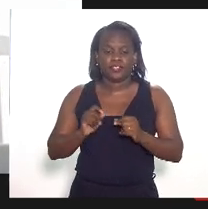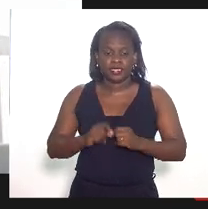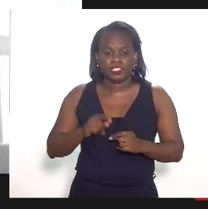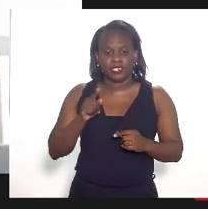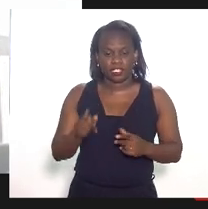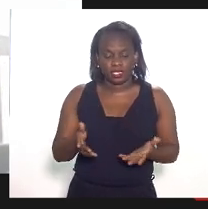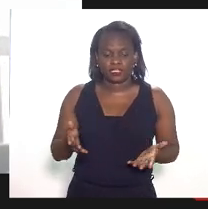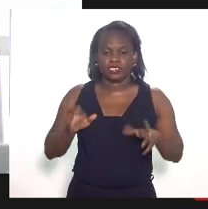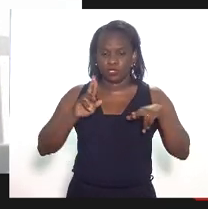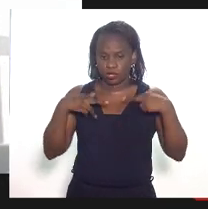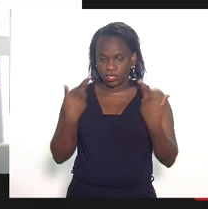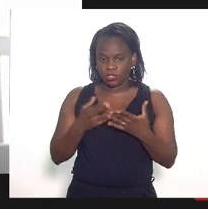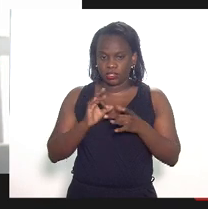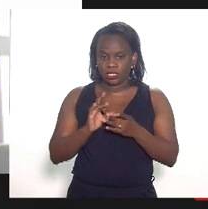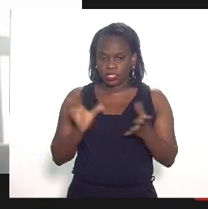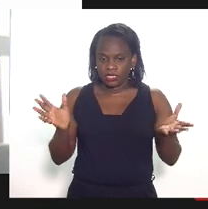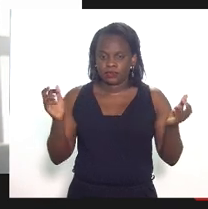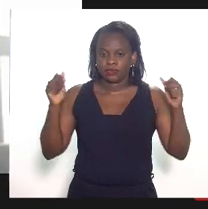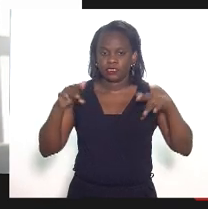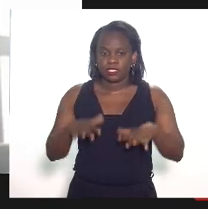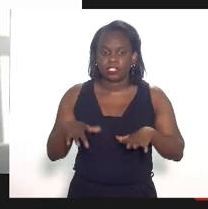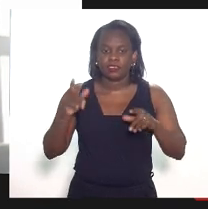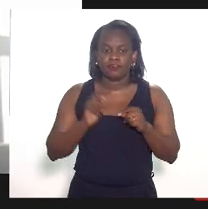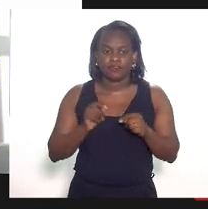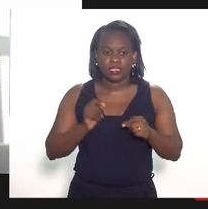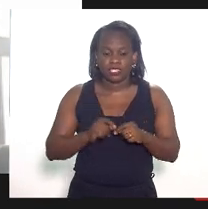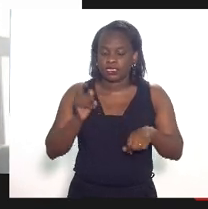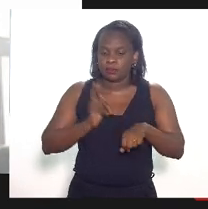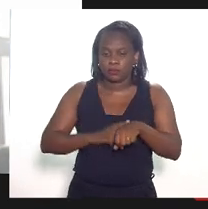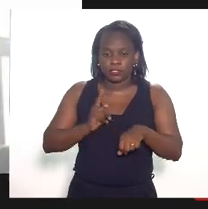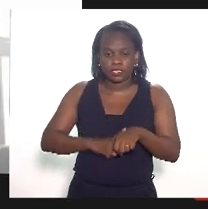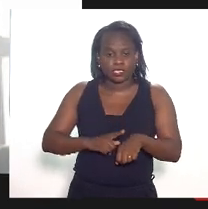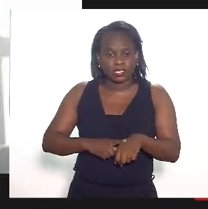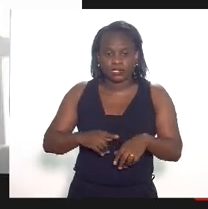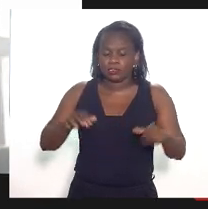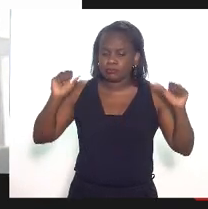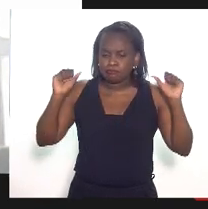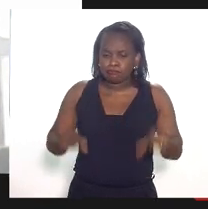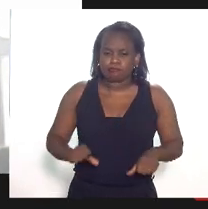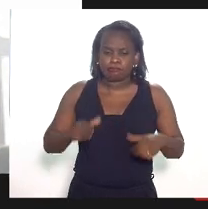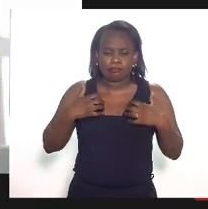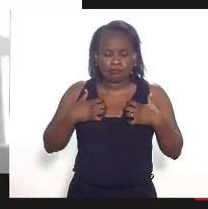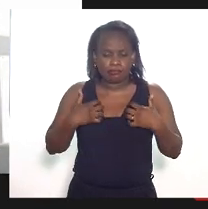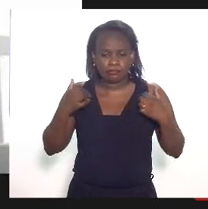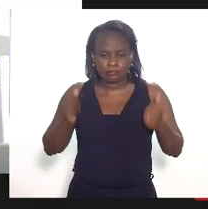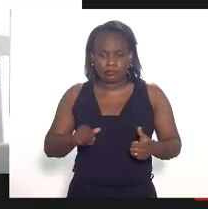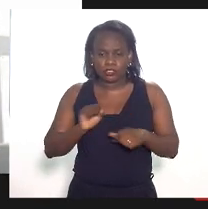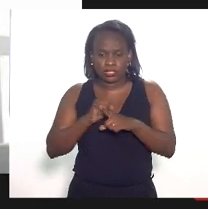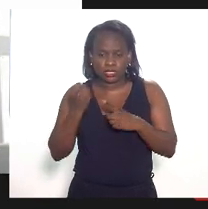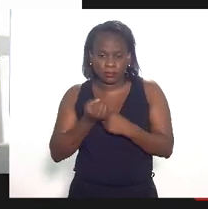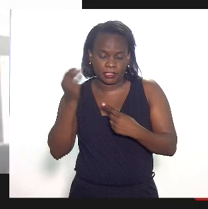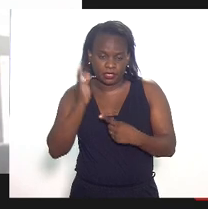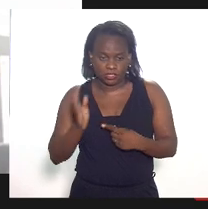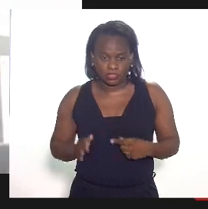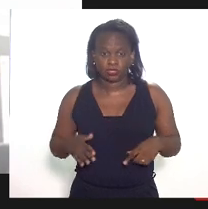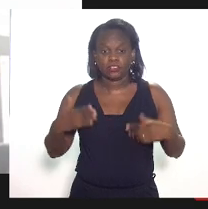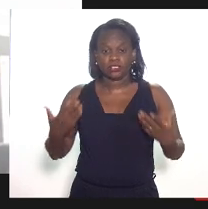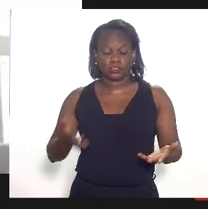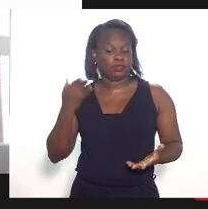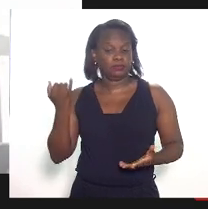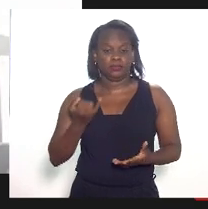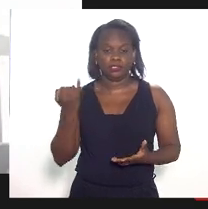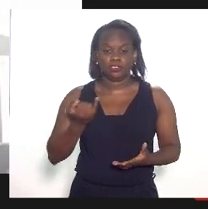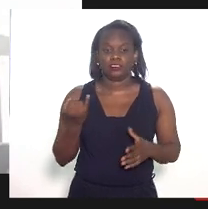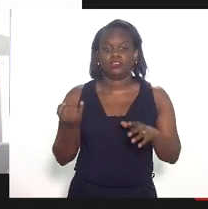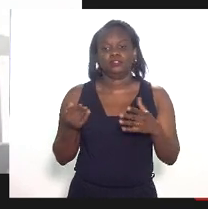essa audiência pública. Ela está sendo realizada num momento trágico da sociedade brasileira. Então, é importante,